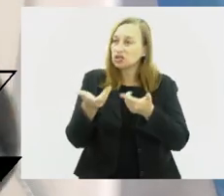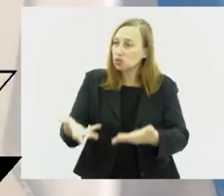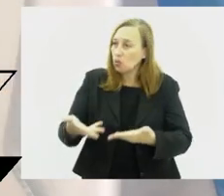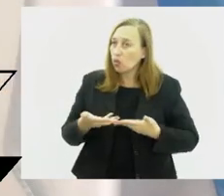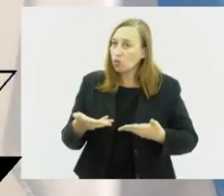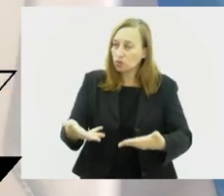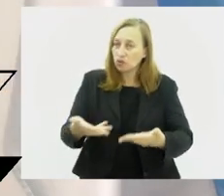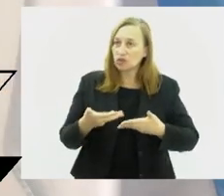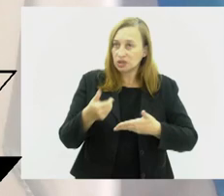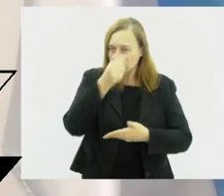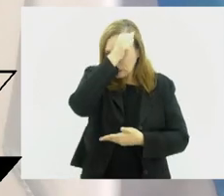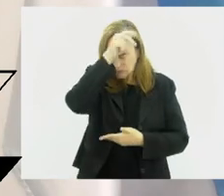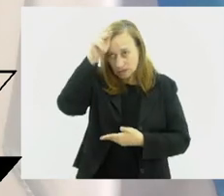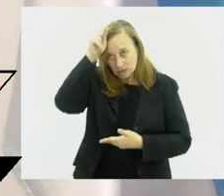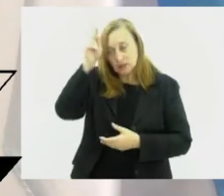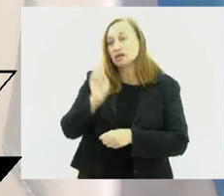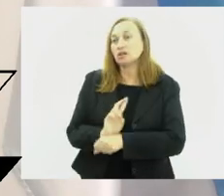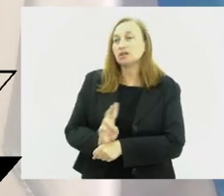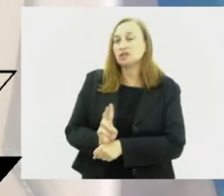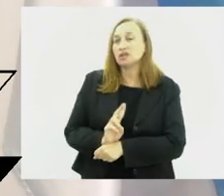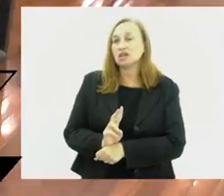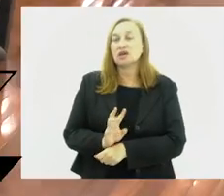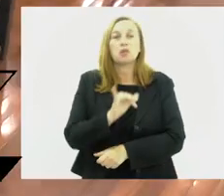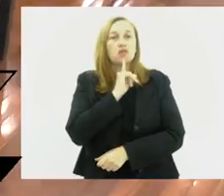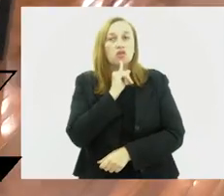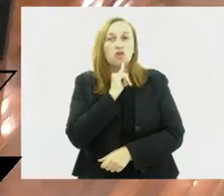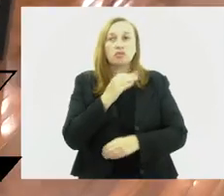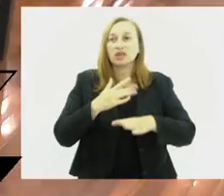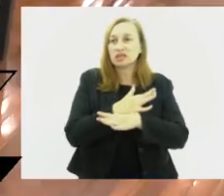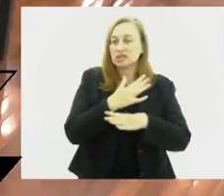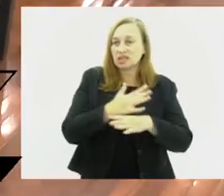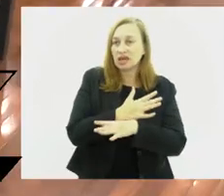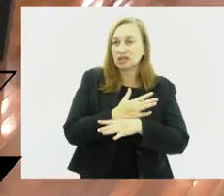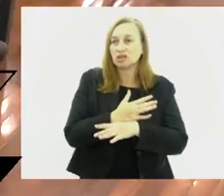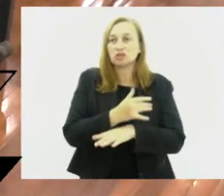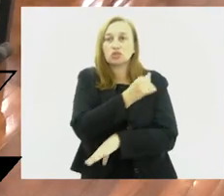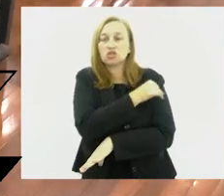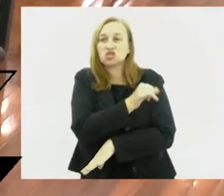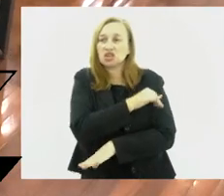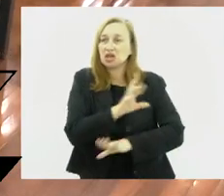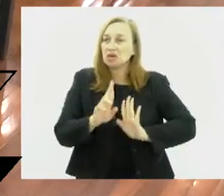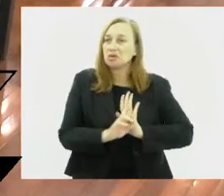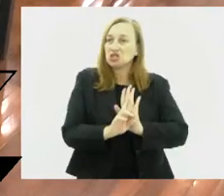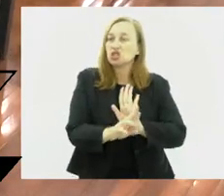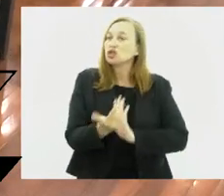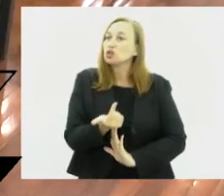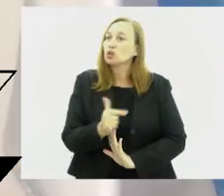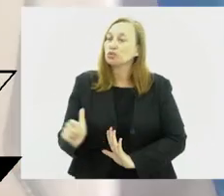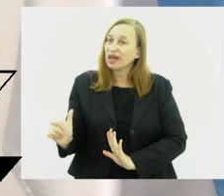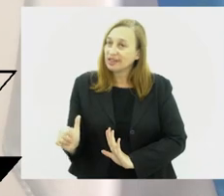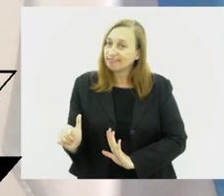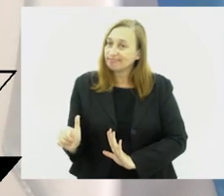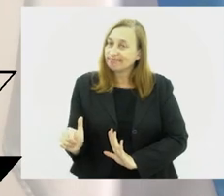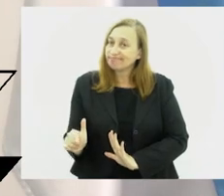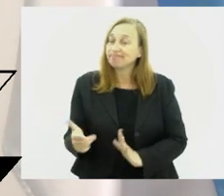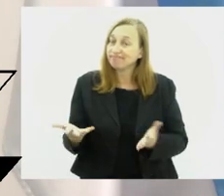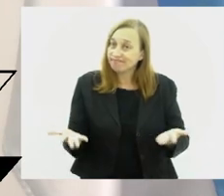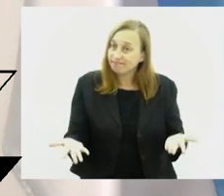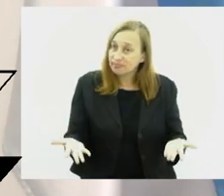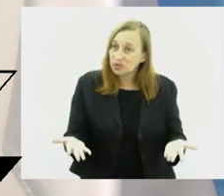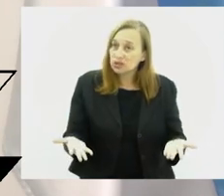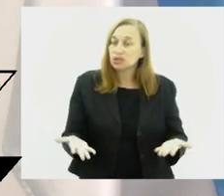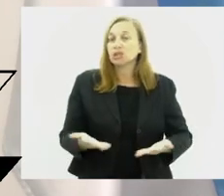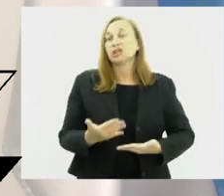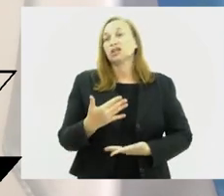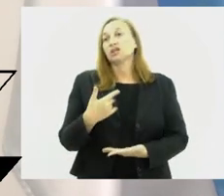vendo aqui agora, infelizmente, a cidade do Rio de Janeiro não manda nenhum representante, o que até faz